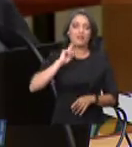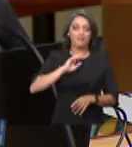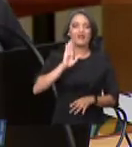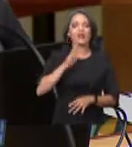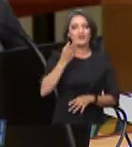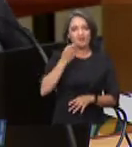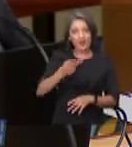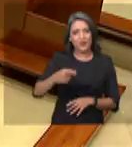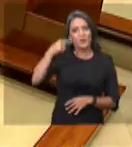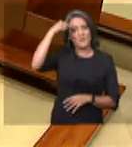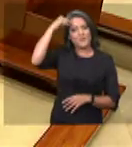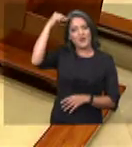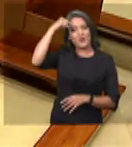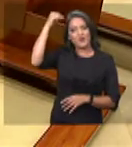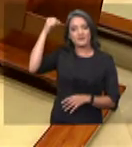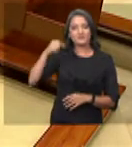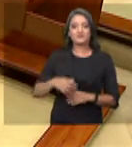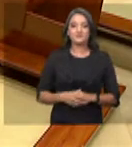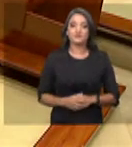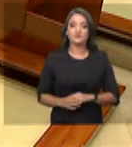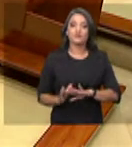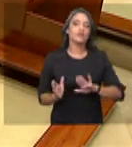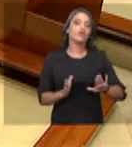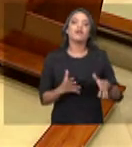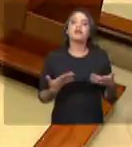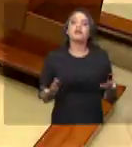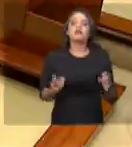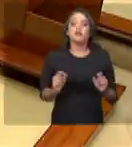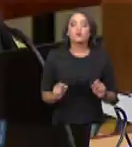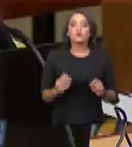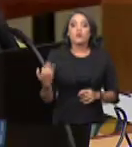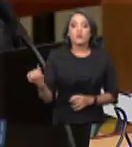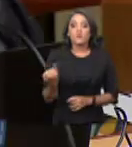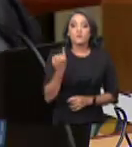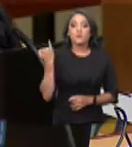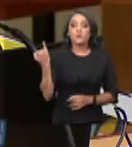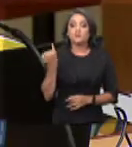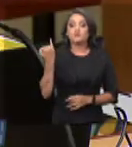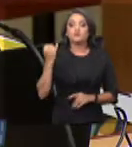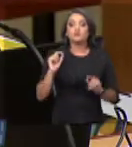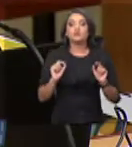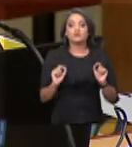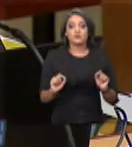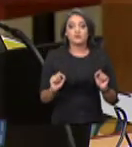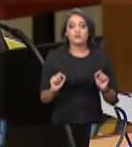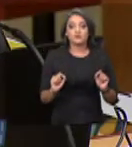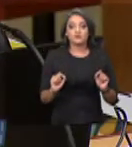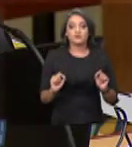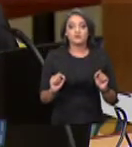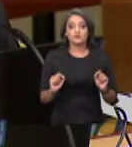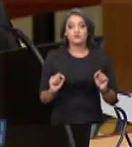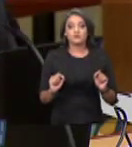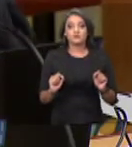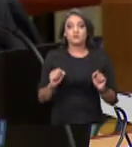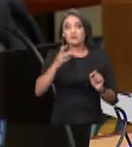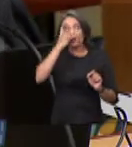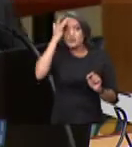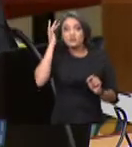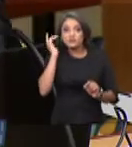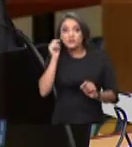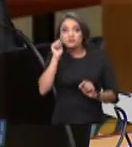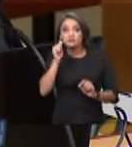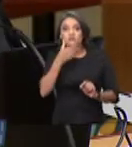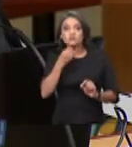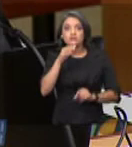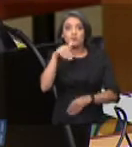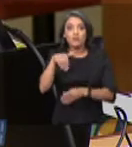Roberto também é flamenguista Mas o importante é que os eleitores eleitores